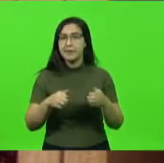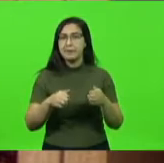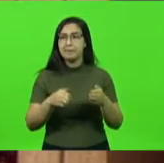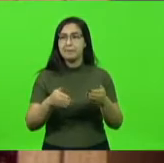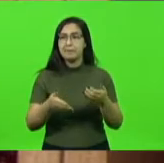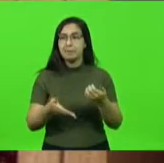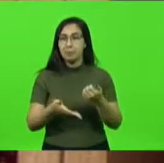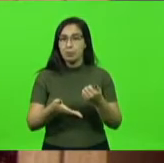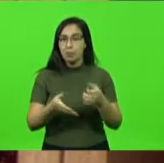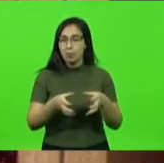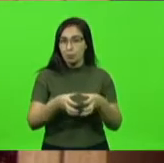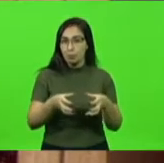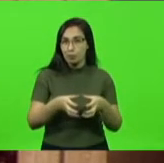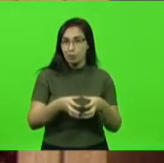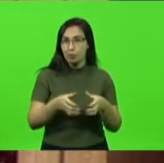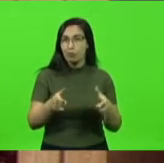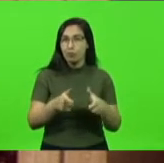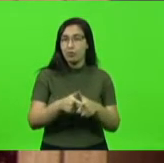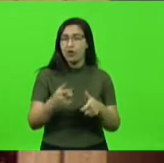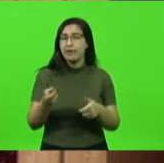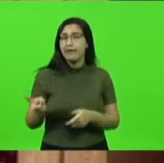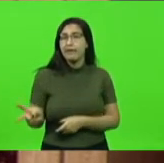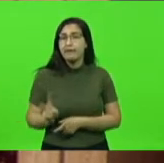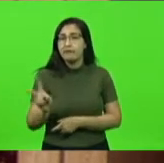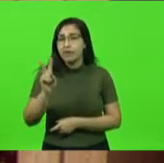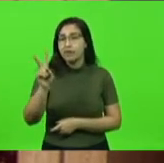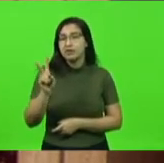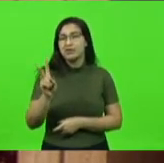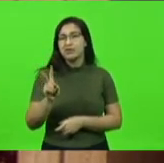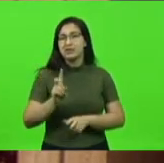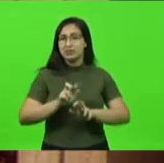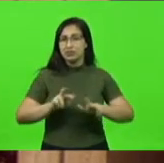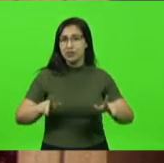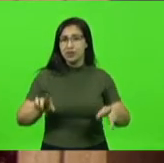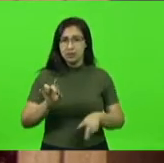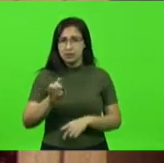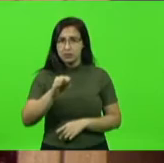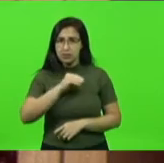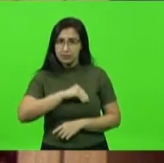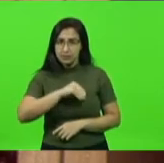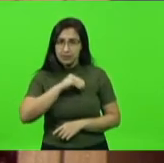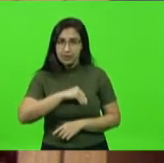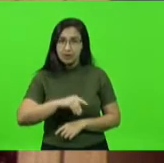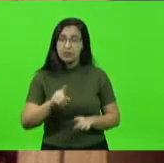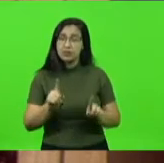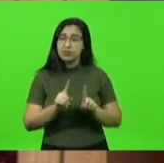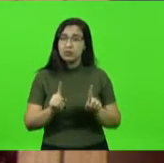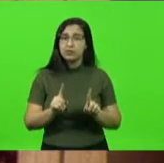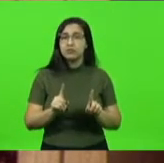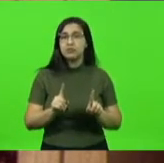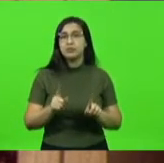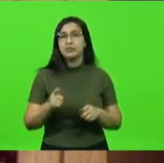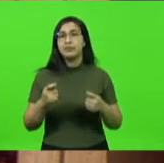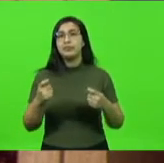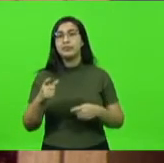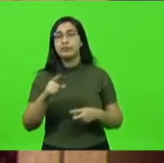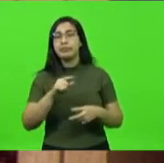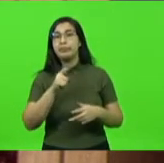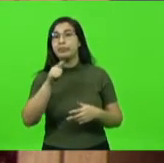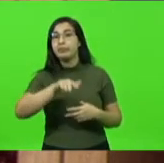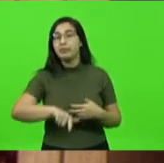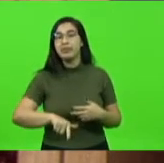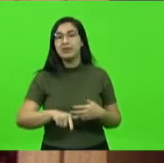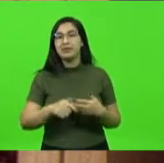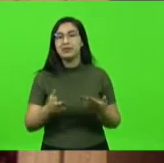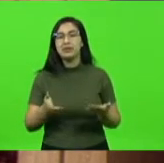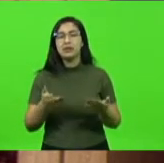uma série de outras valorizações que estão além da remuneração. O acolhimento nos seus momentos de embate,